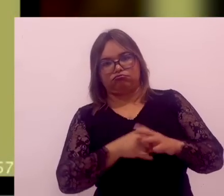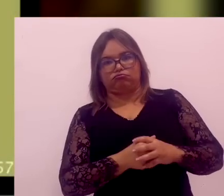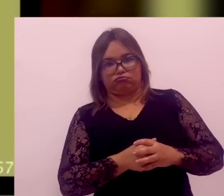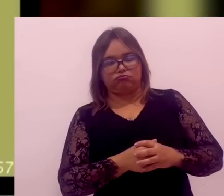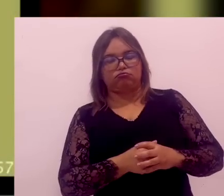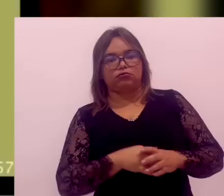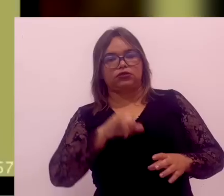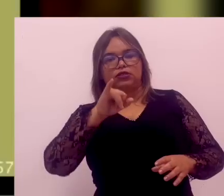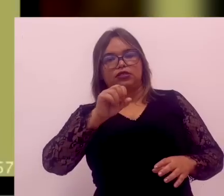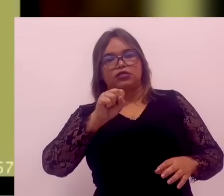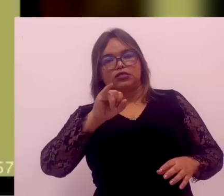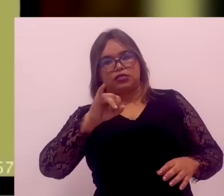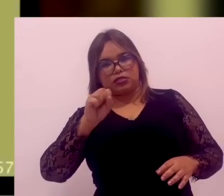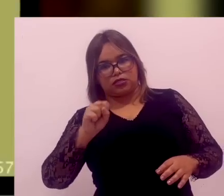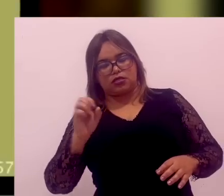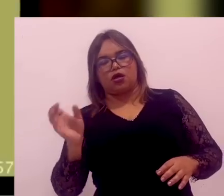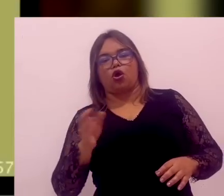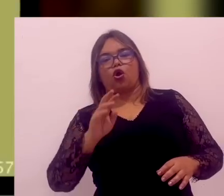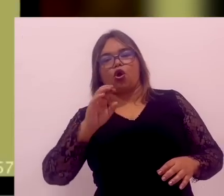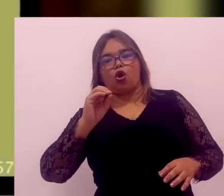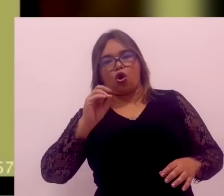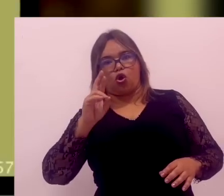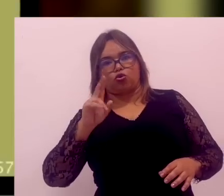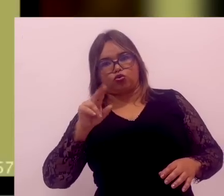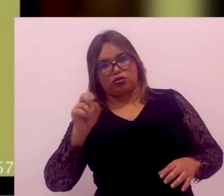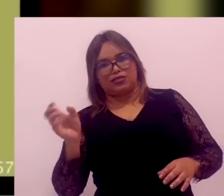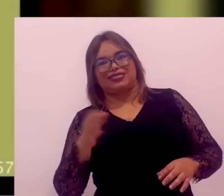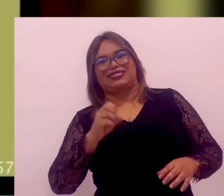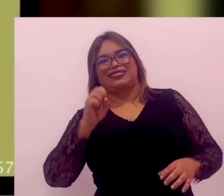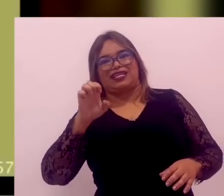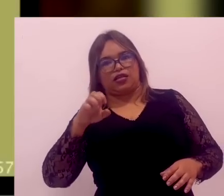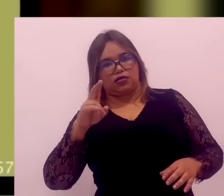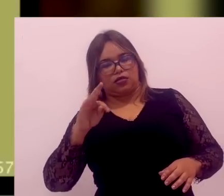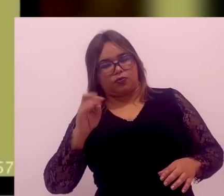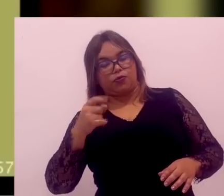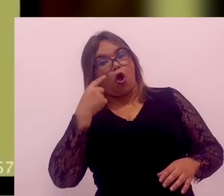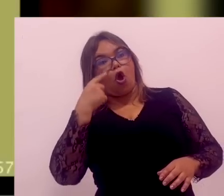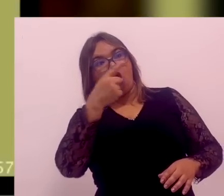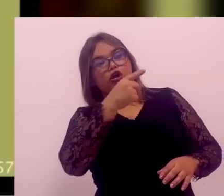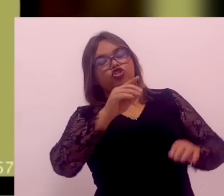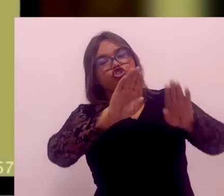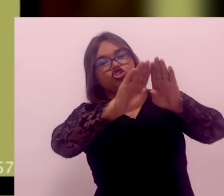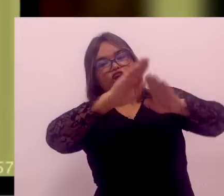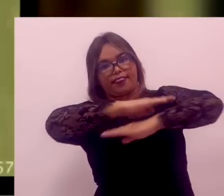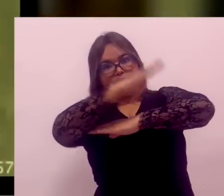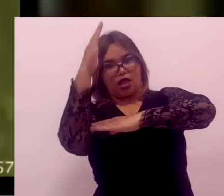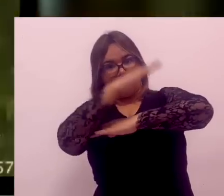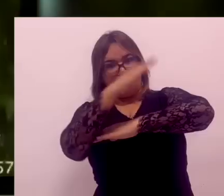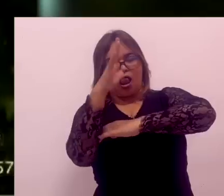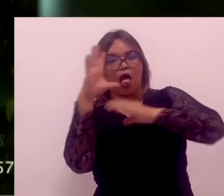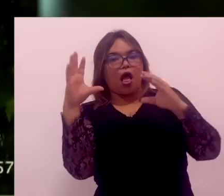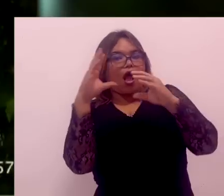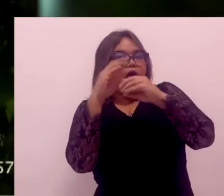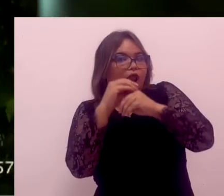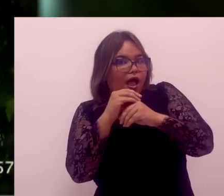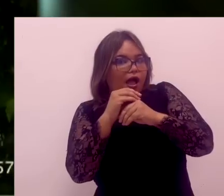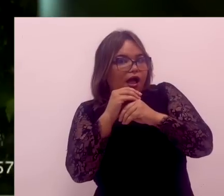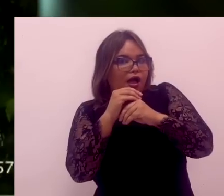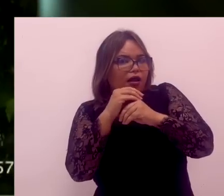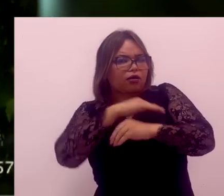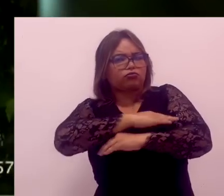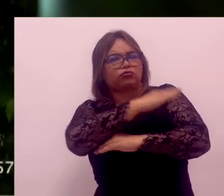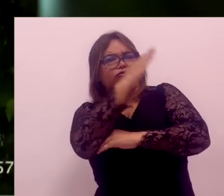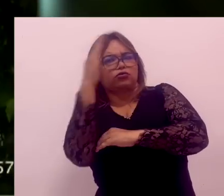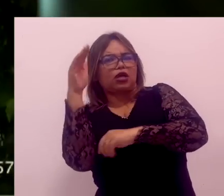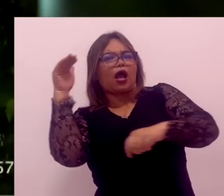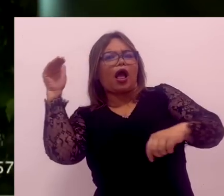durante o dia e fica escura à noite. Uma técnica muito especial. E se você sabe que